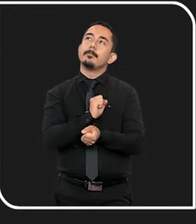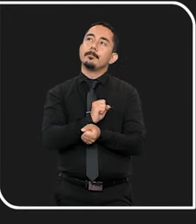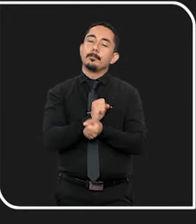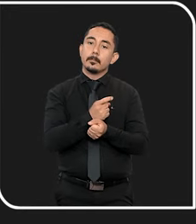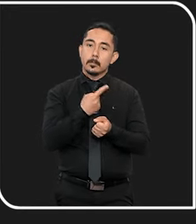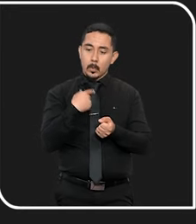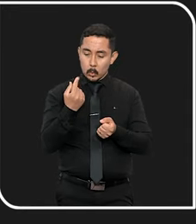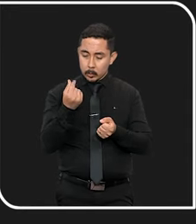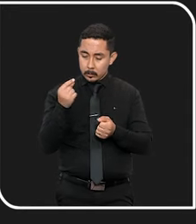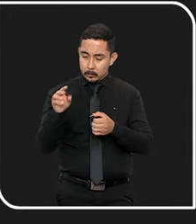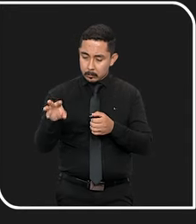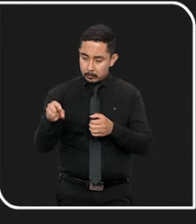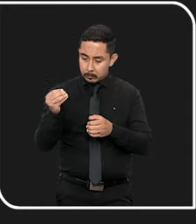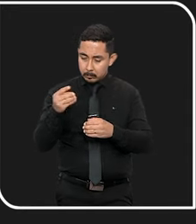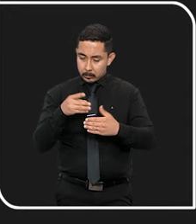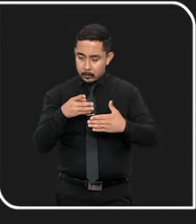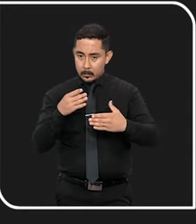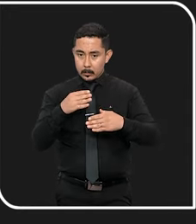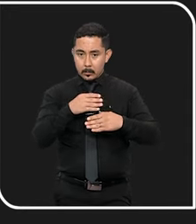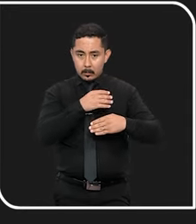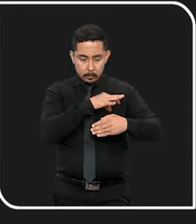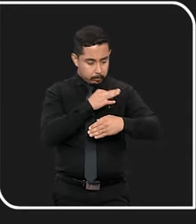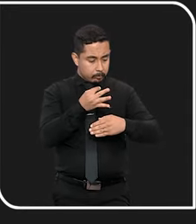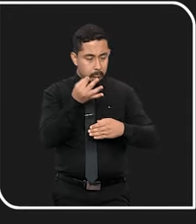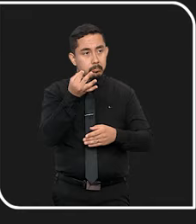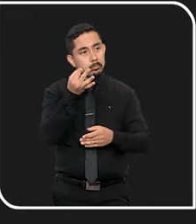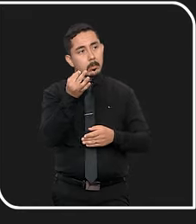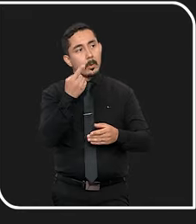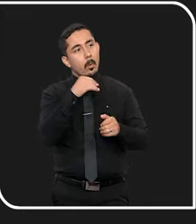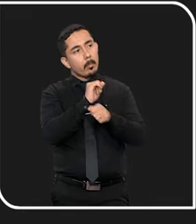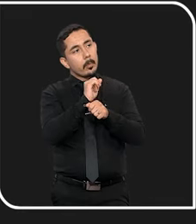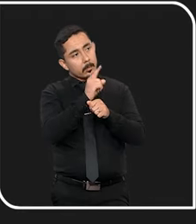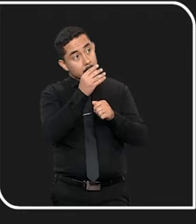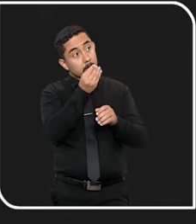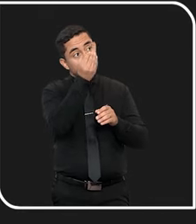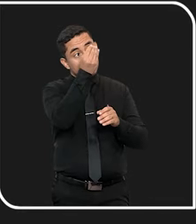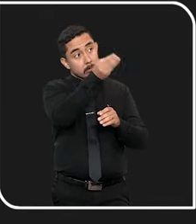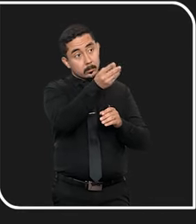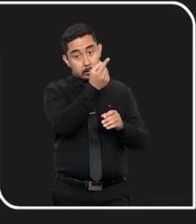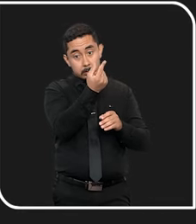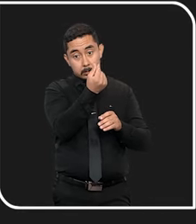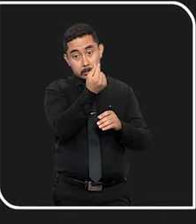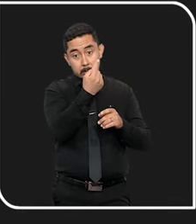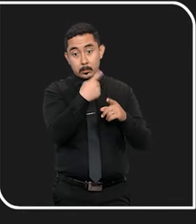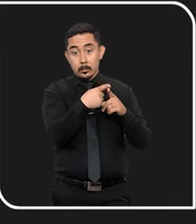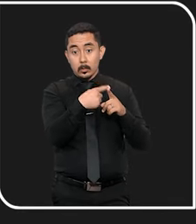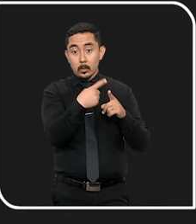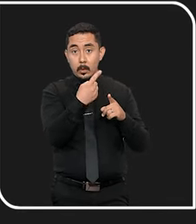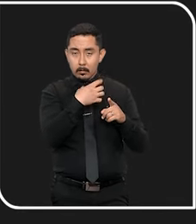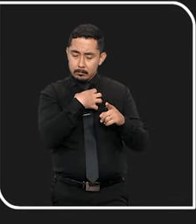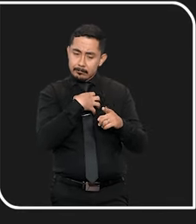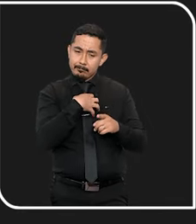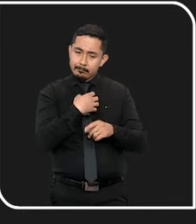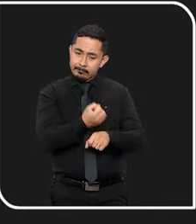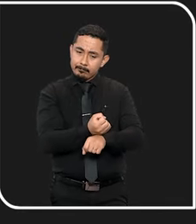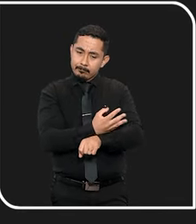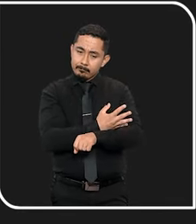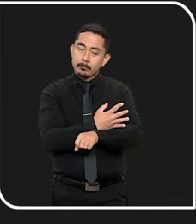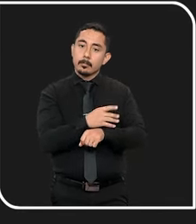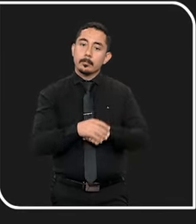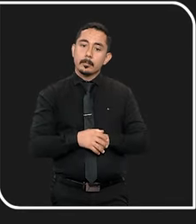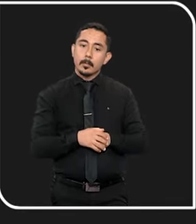com carro parado peguei um dinheiro da bolsa e buzinei chamei a moça e entreguei o dinheiro porque me